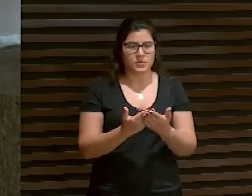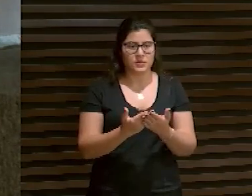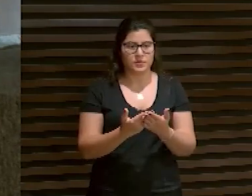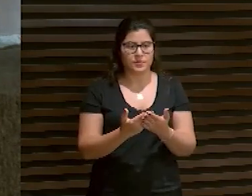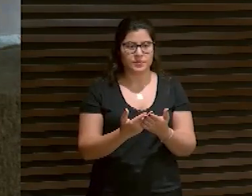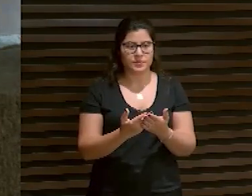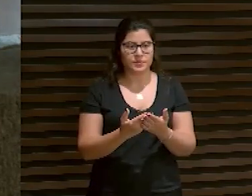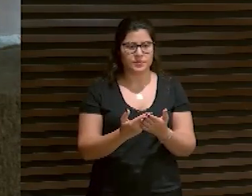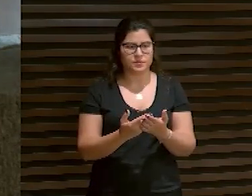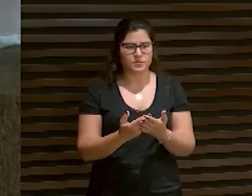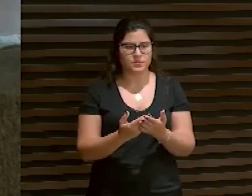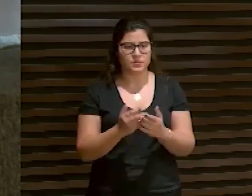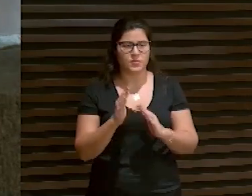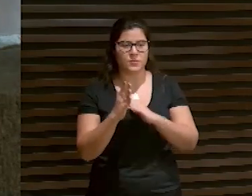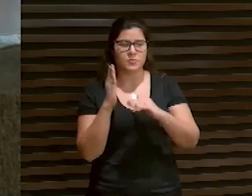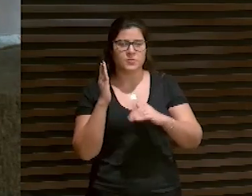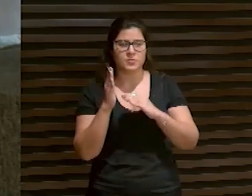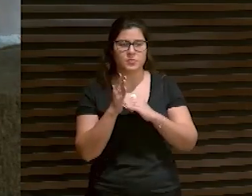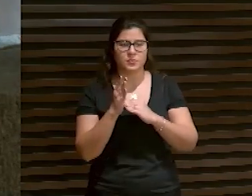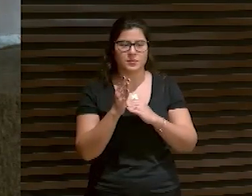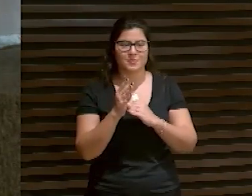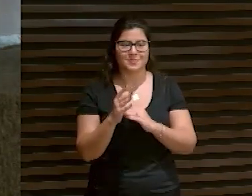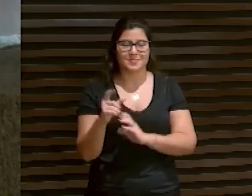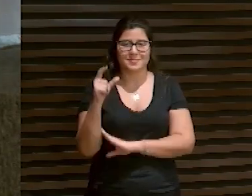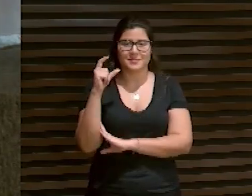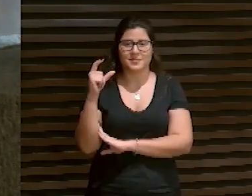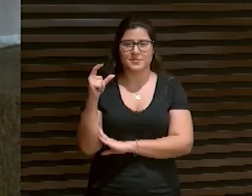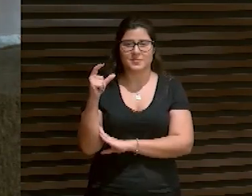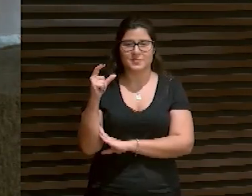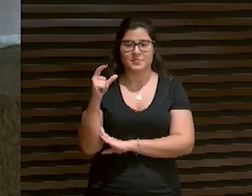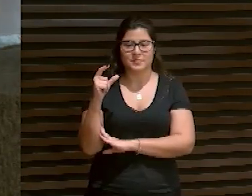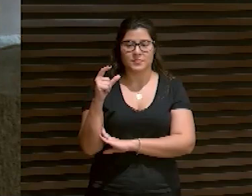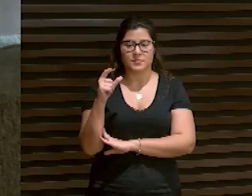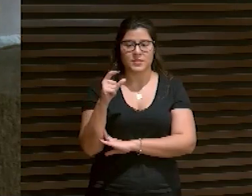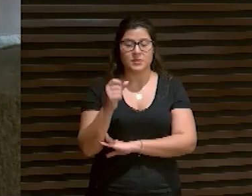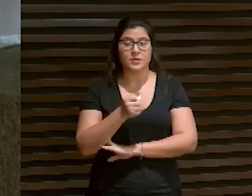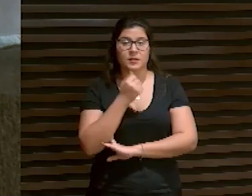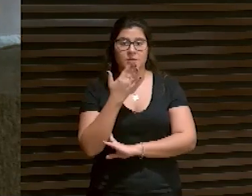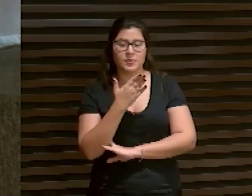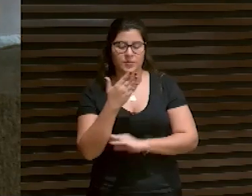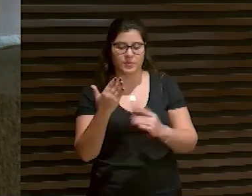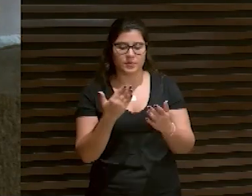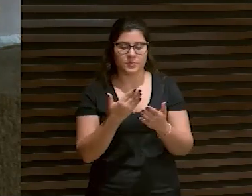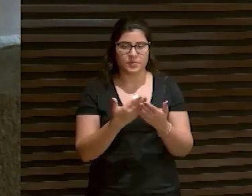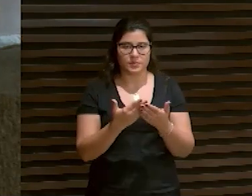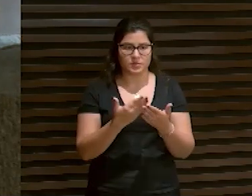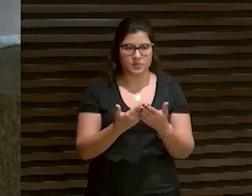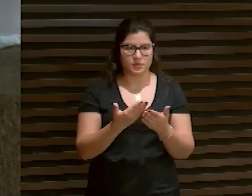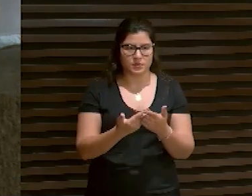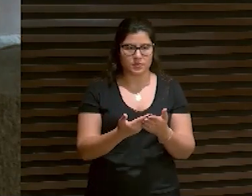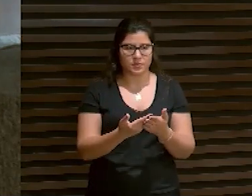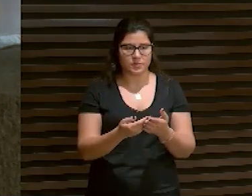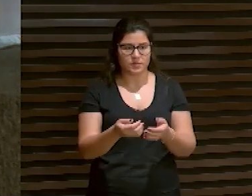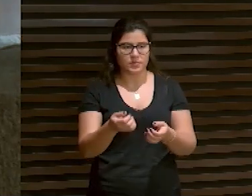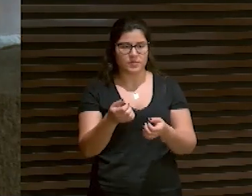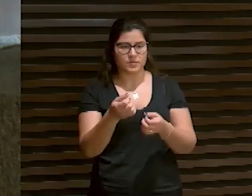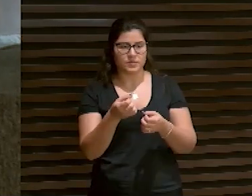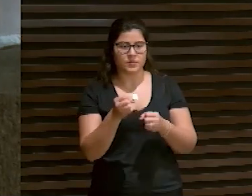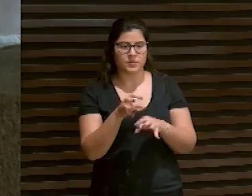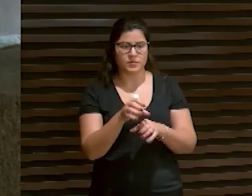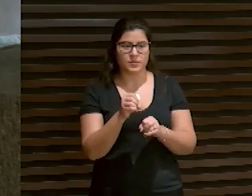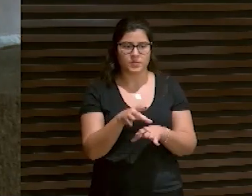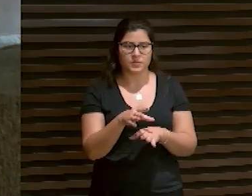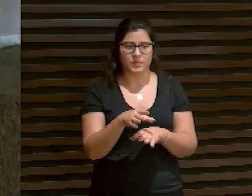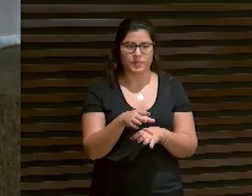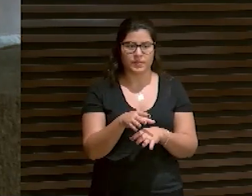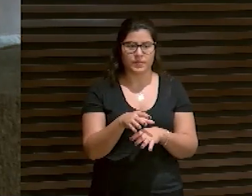Timóteo, toda a palavra, toda ela é útil para o ensino, para a instrução, para a repreensão. Então que possamos amar o